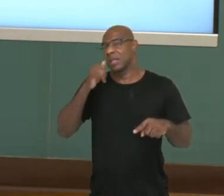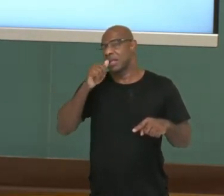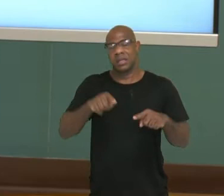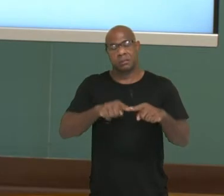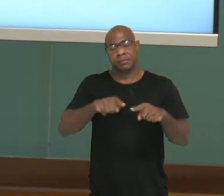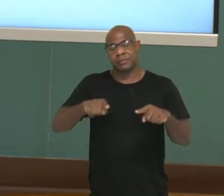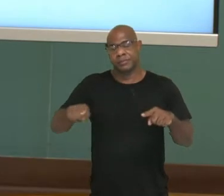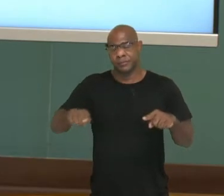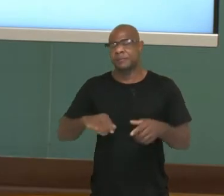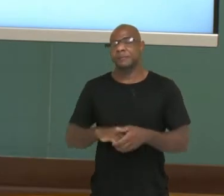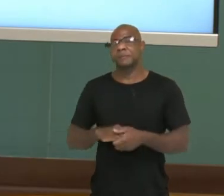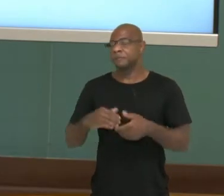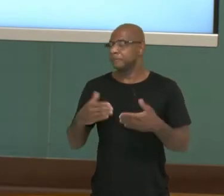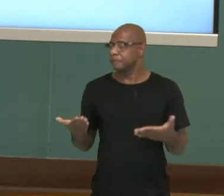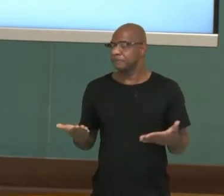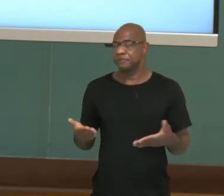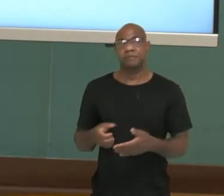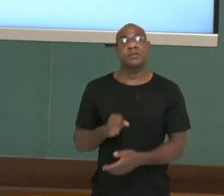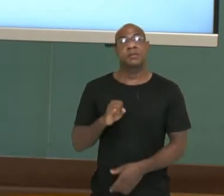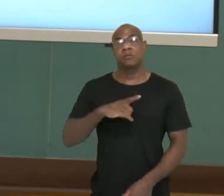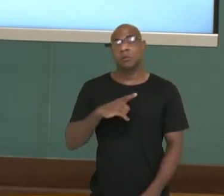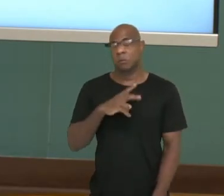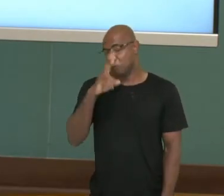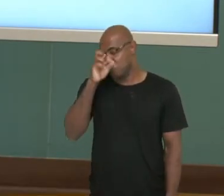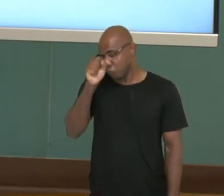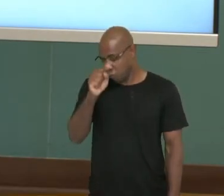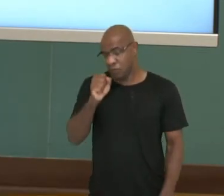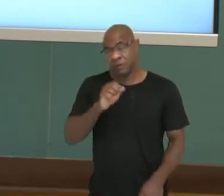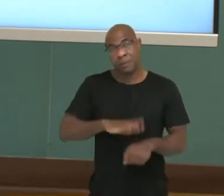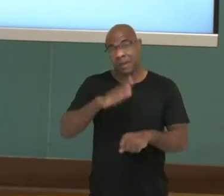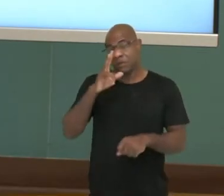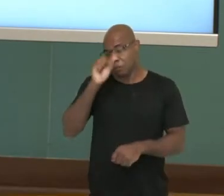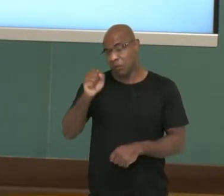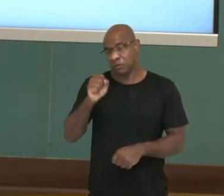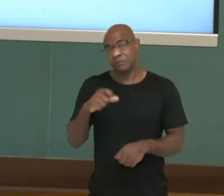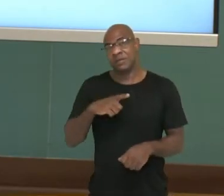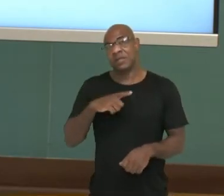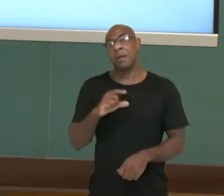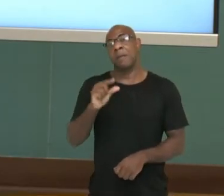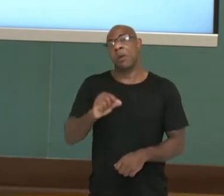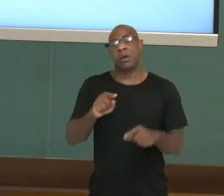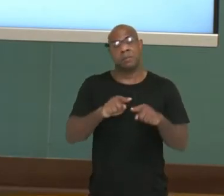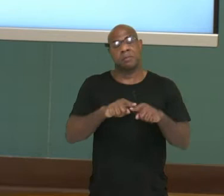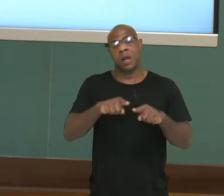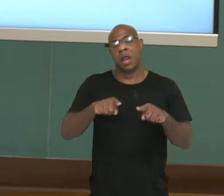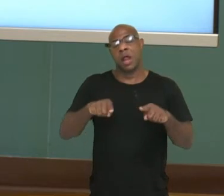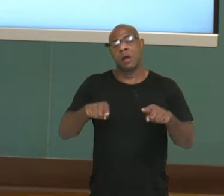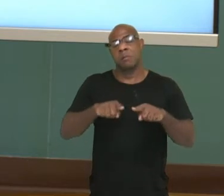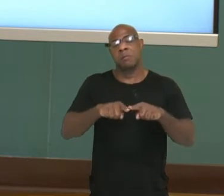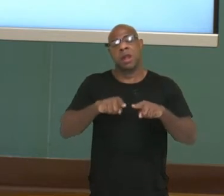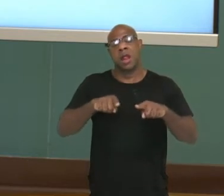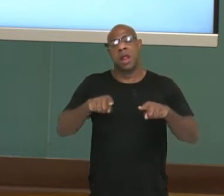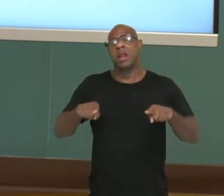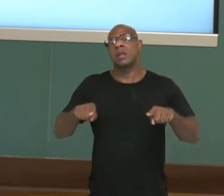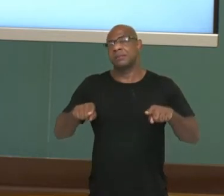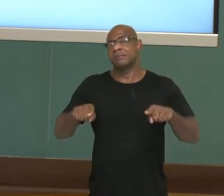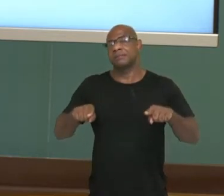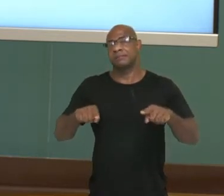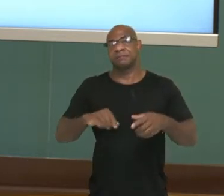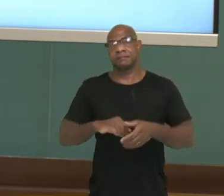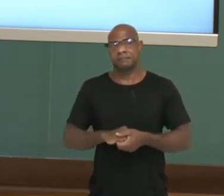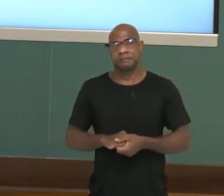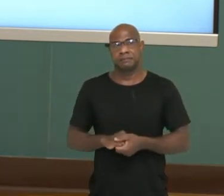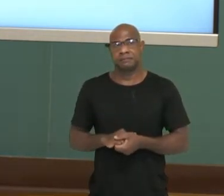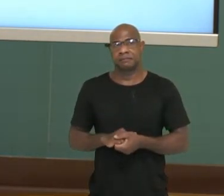for bastante potente, ele vai ter pouca corrente para poder usar, né? Mas ele tem a vantagem de usar bastante tensão,